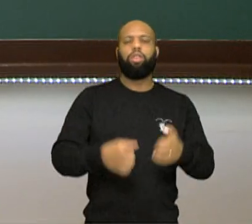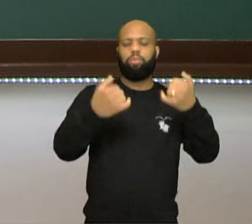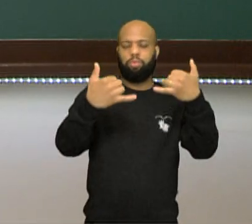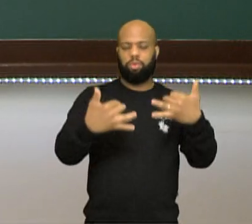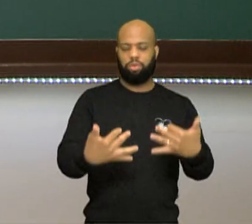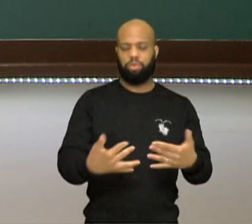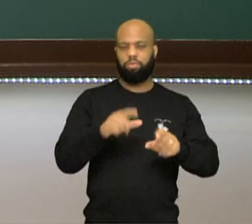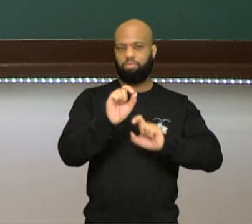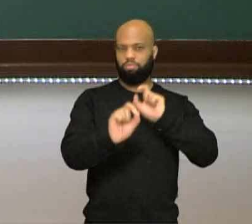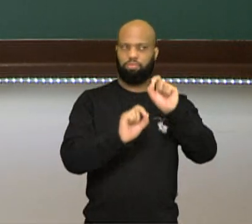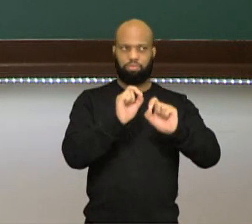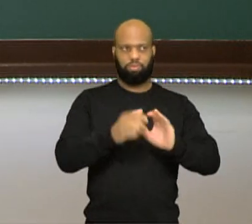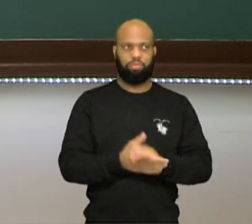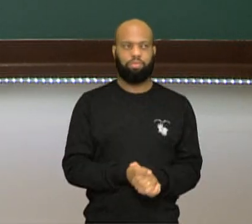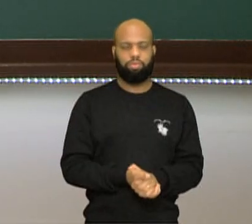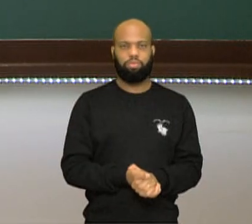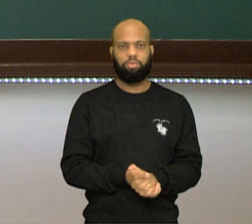seguinte: